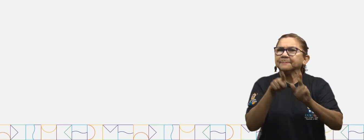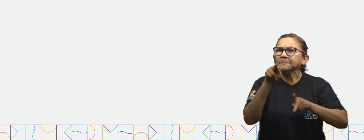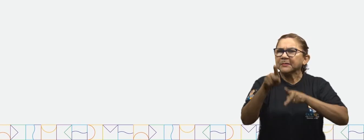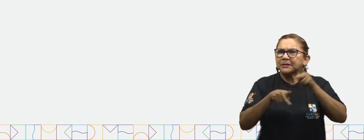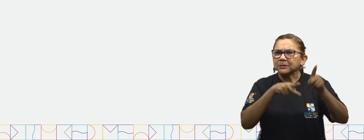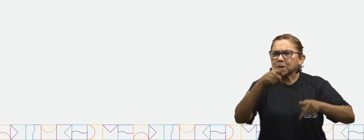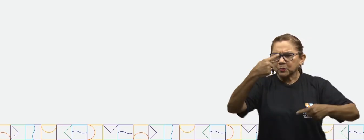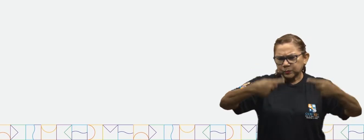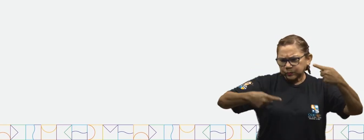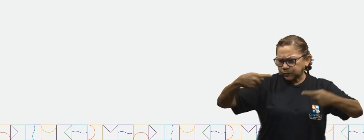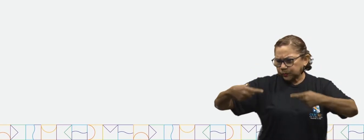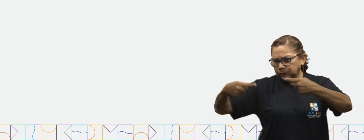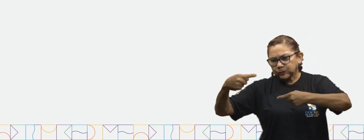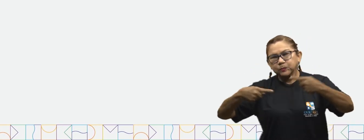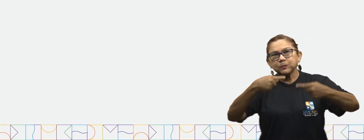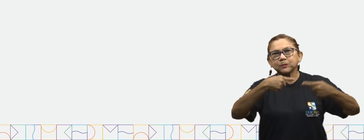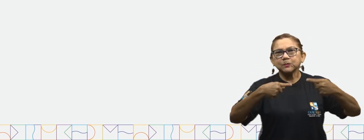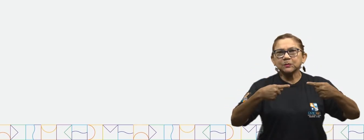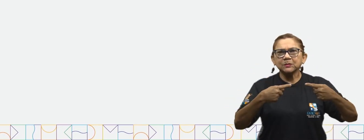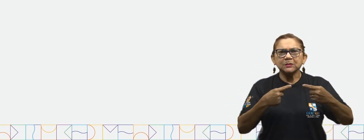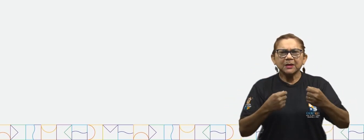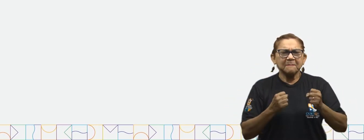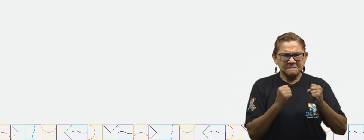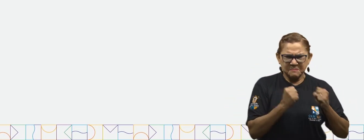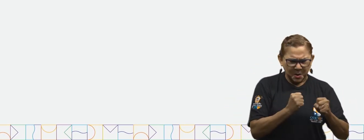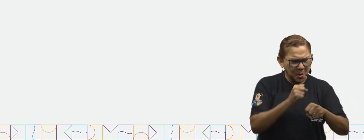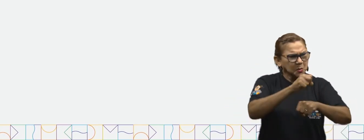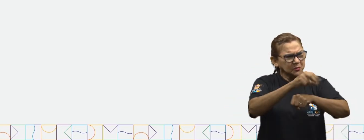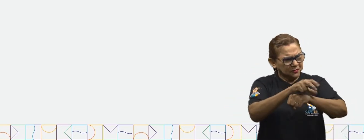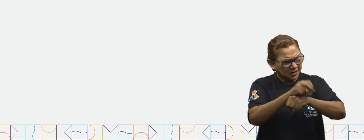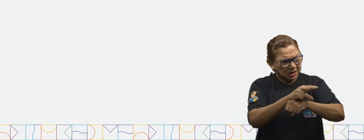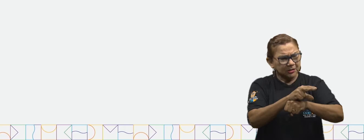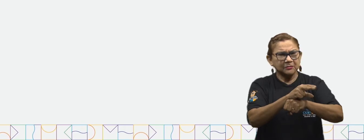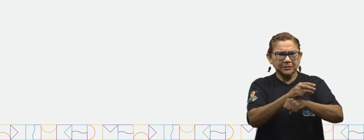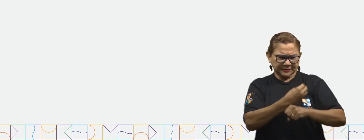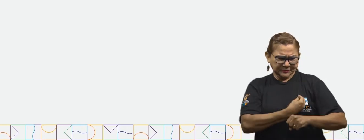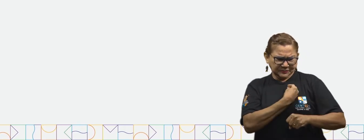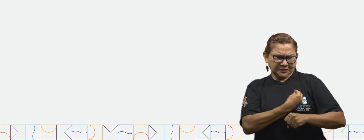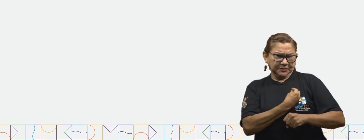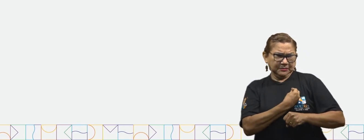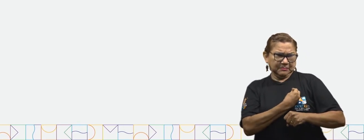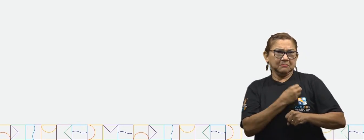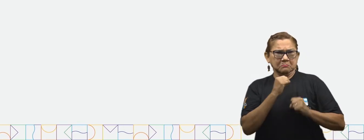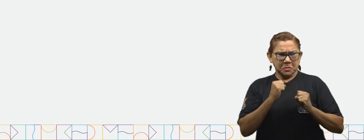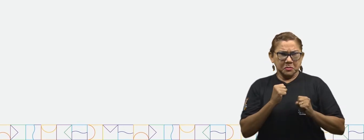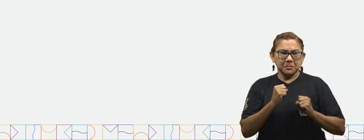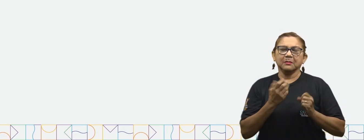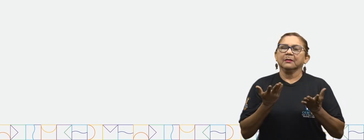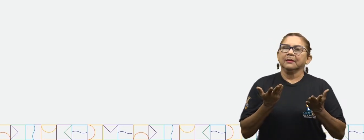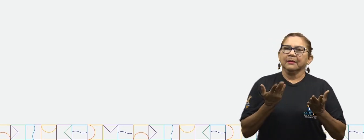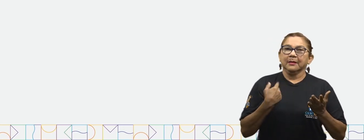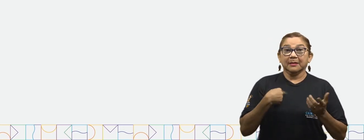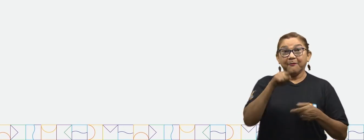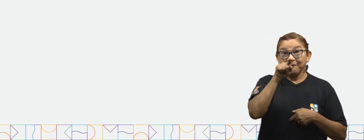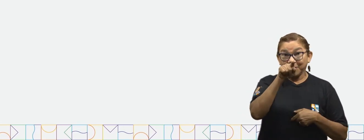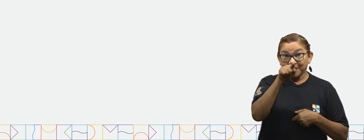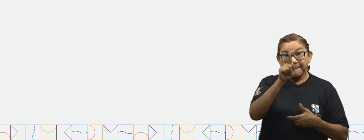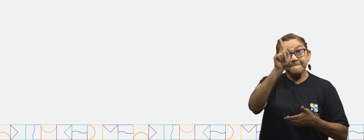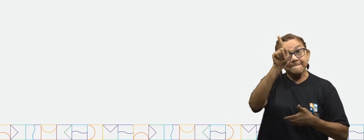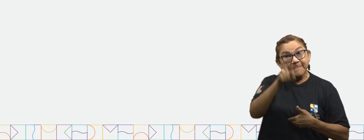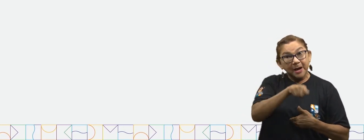discussões se esses indivíduos podem ser considerados seres vivos. Marque a alternativa que